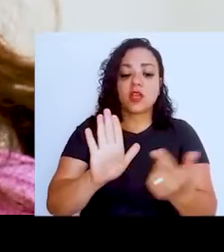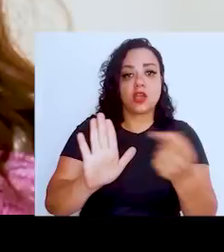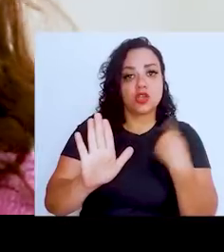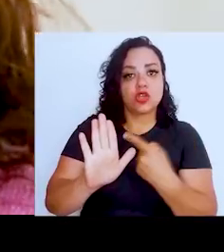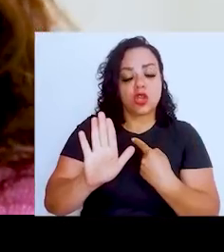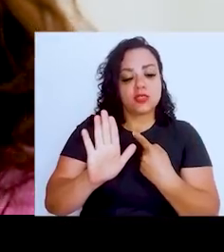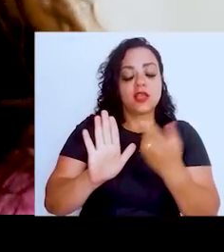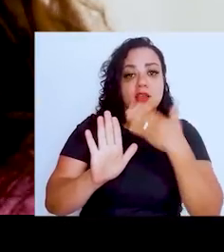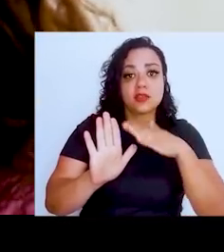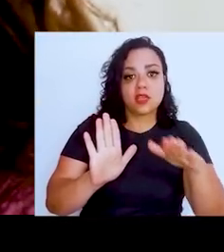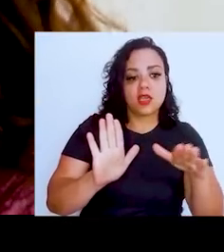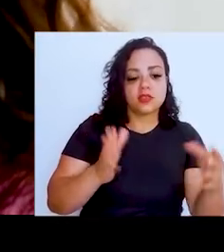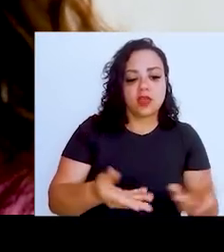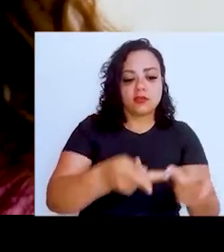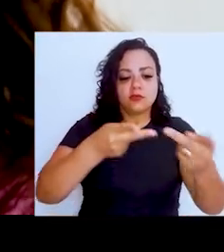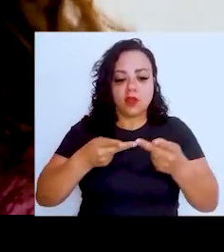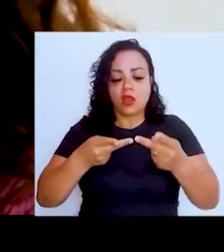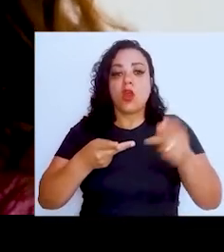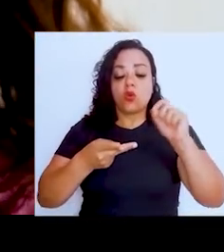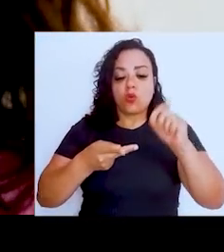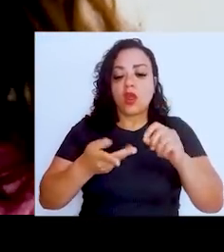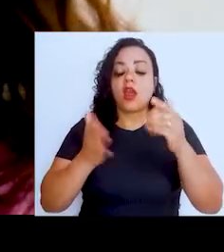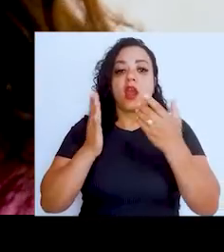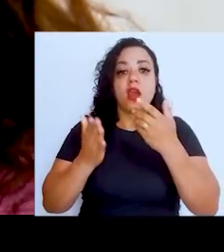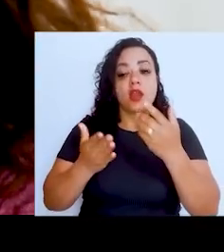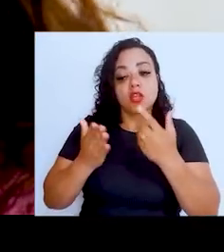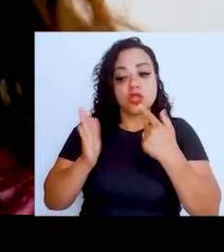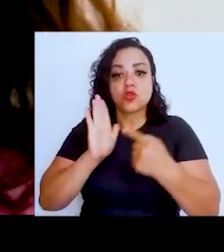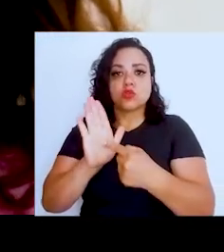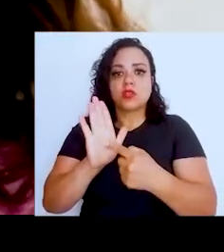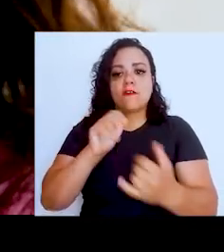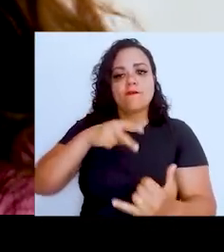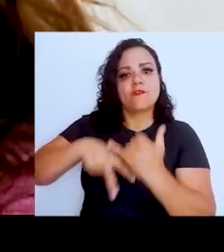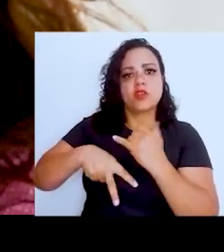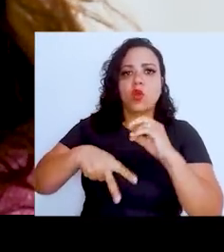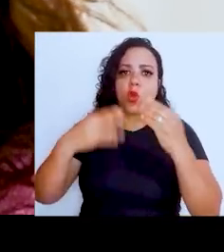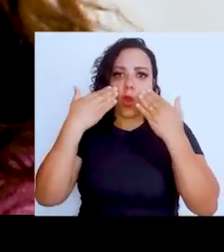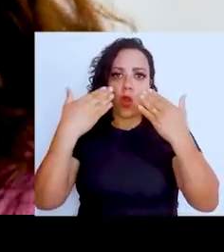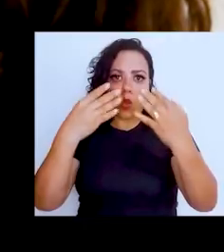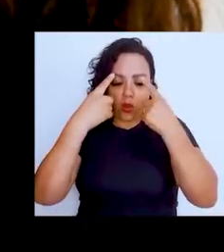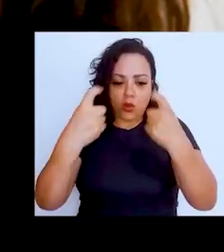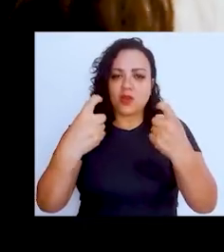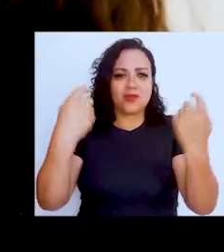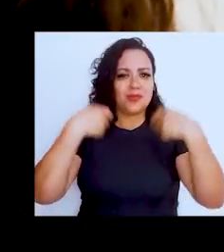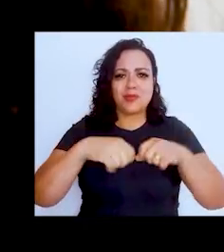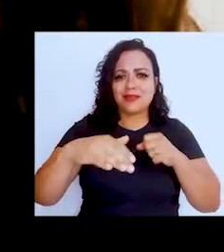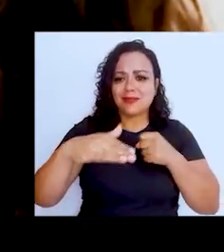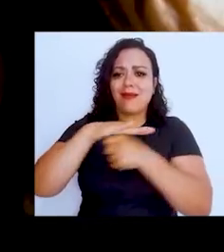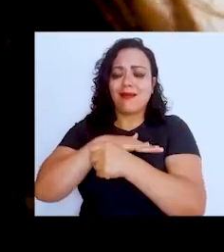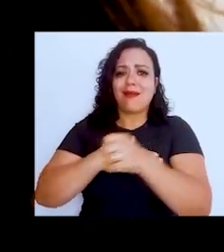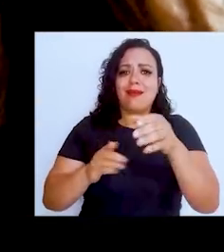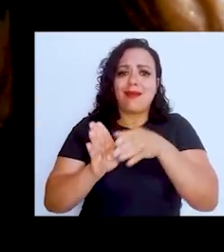de violência, ela não precisa mais passar pelo conselho tutelar, pela vara da infância, pela delegacia. Ela é